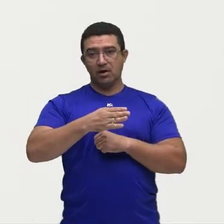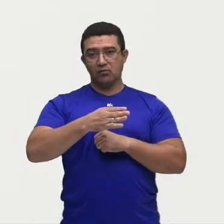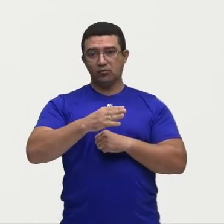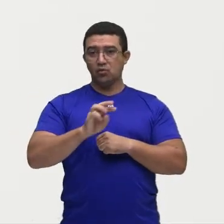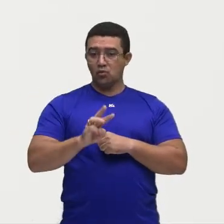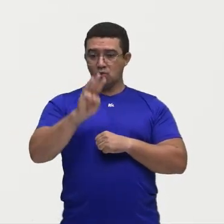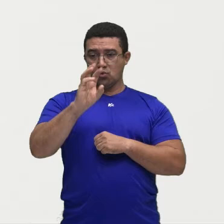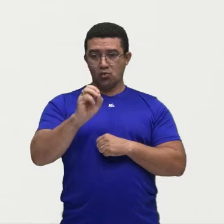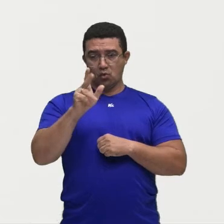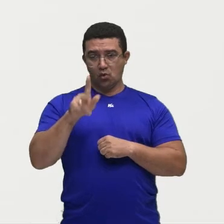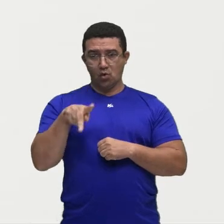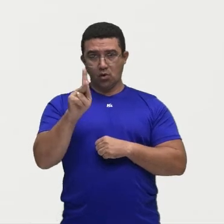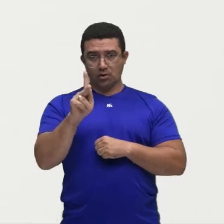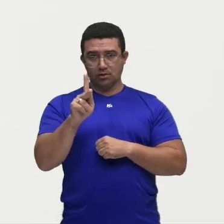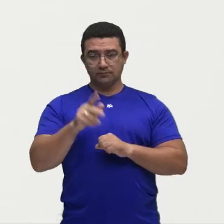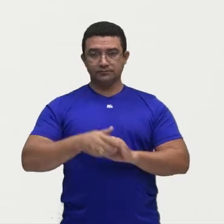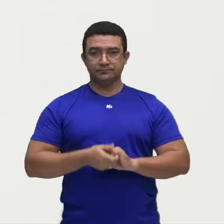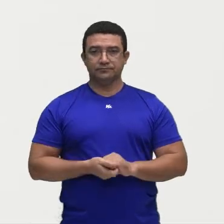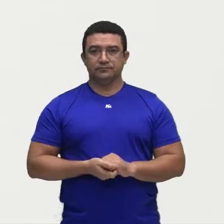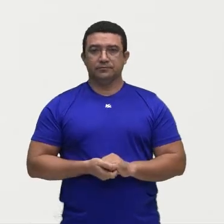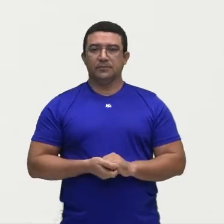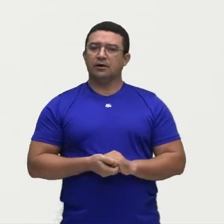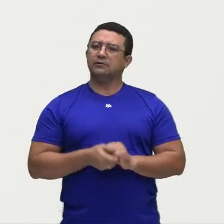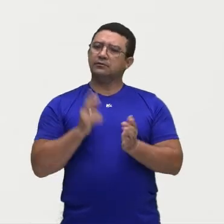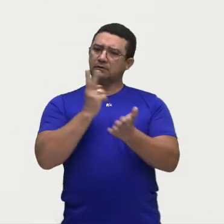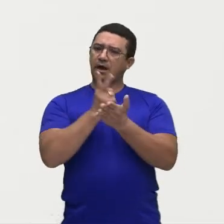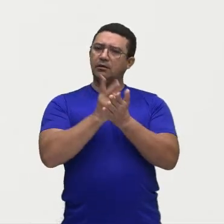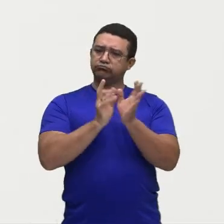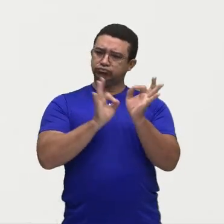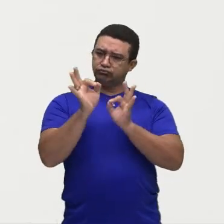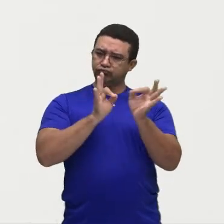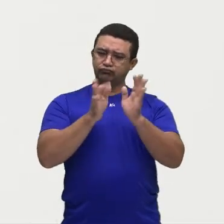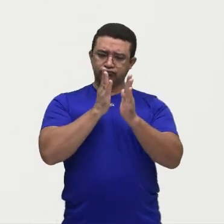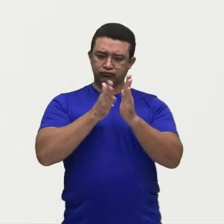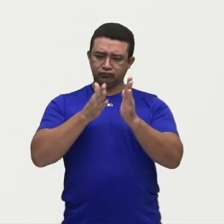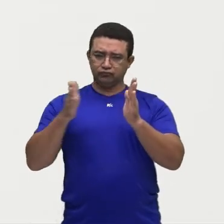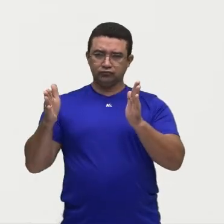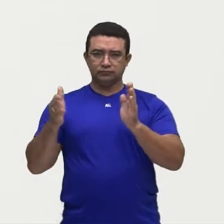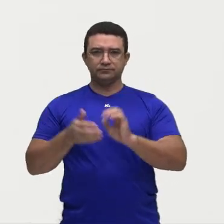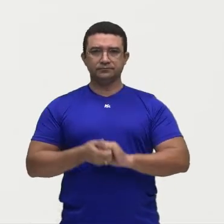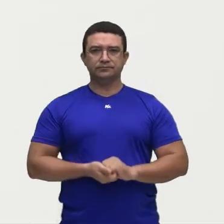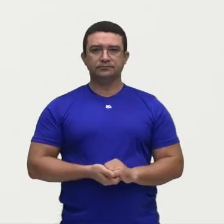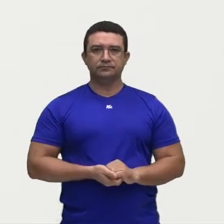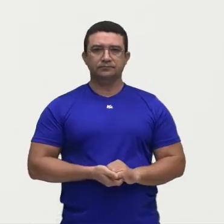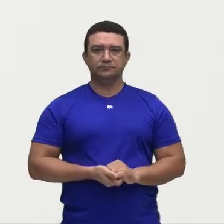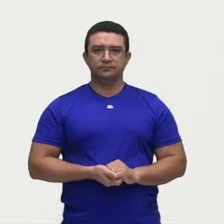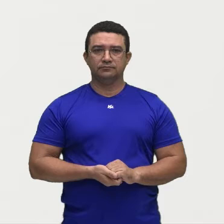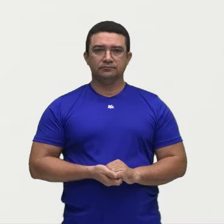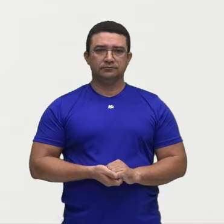complemento ou não. Mas essa é sempre a ordem, tudo bem? Vamos ver mais um exemplo.